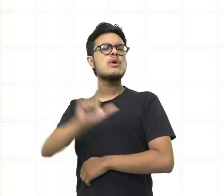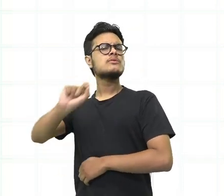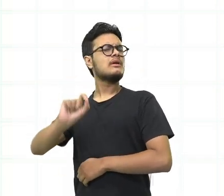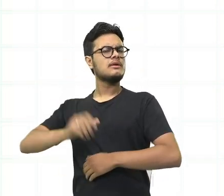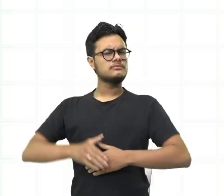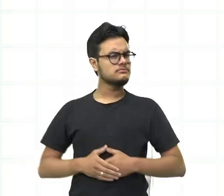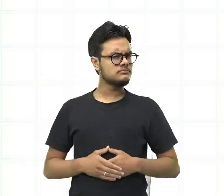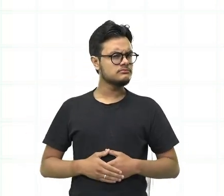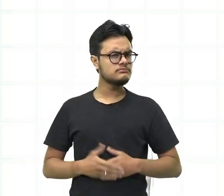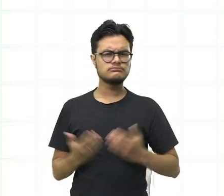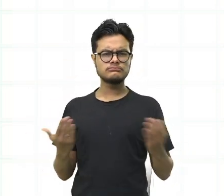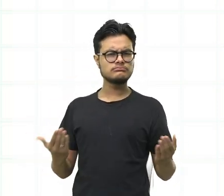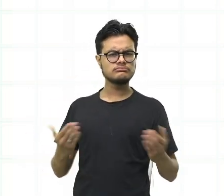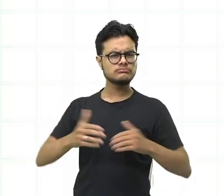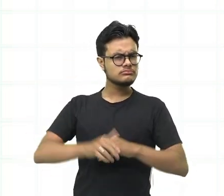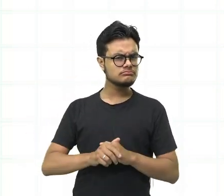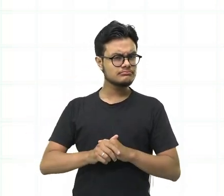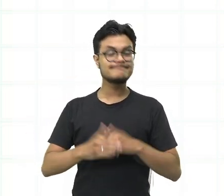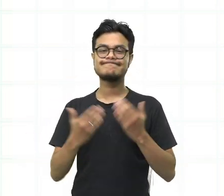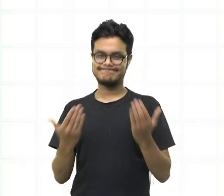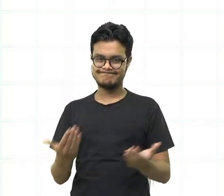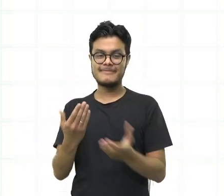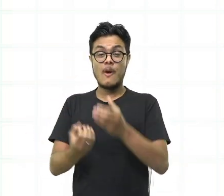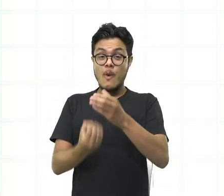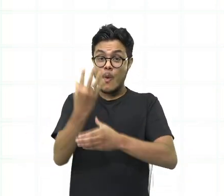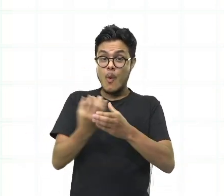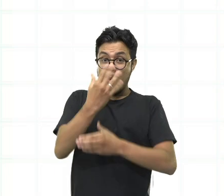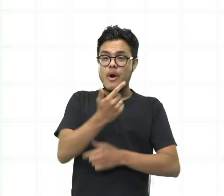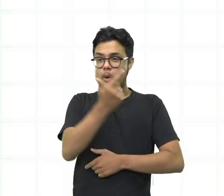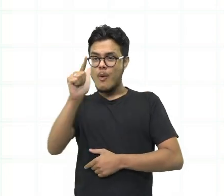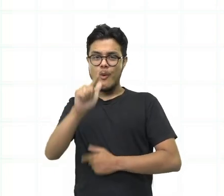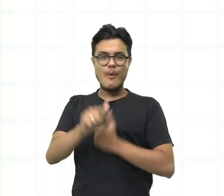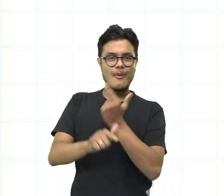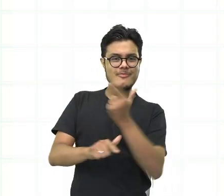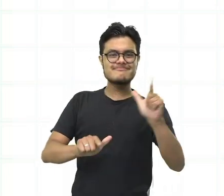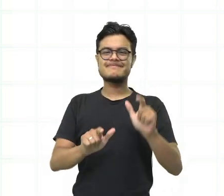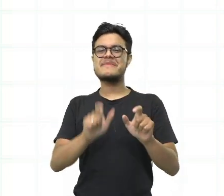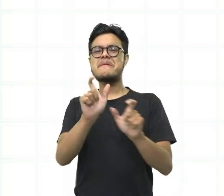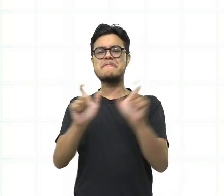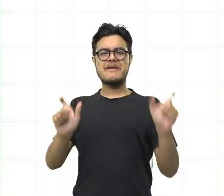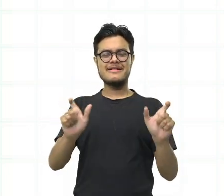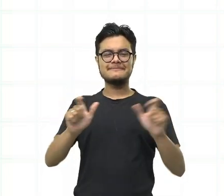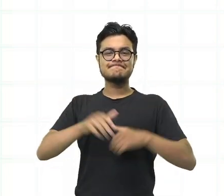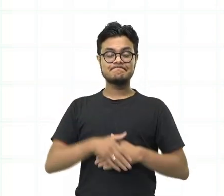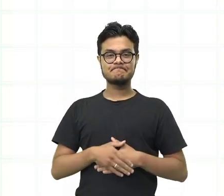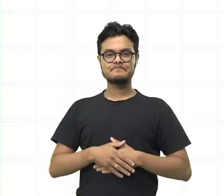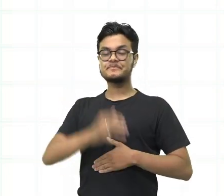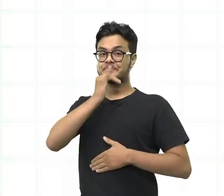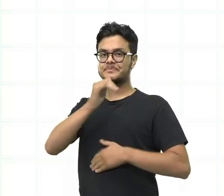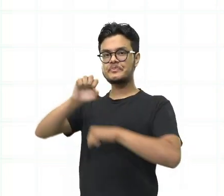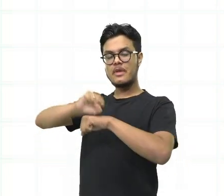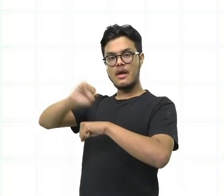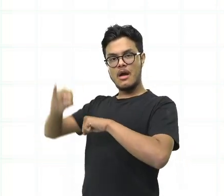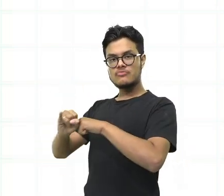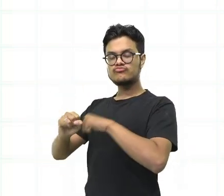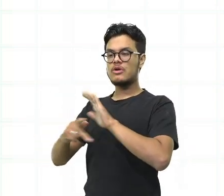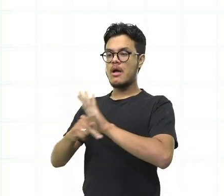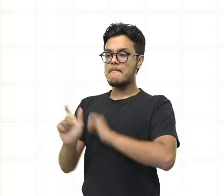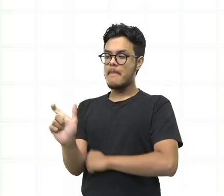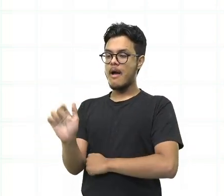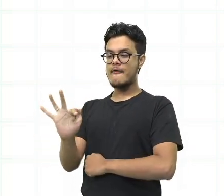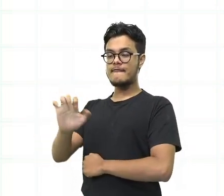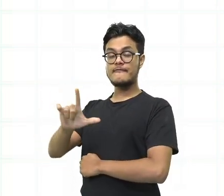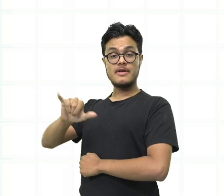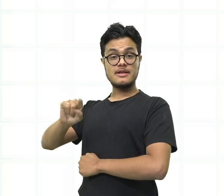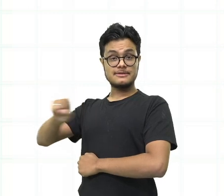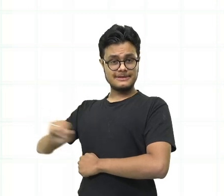consegui fazer várias outras palavras. Feliz é um adjetivo que quer dizer o quê? Que